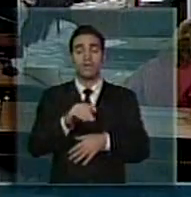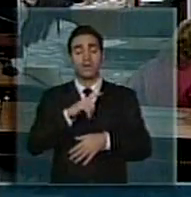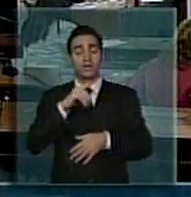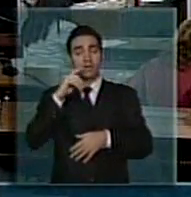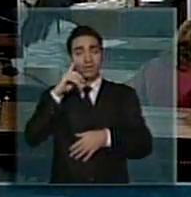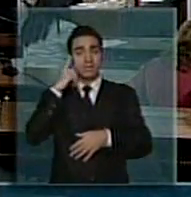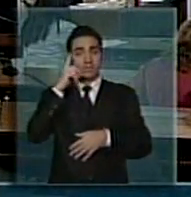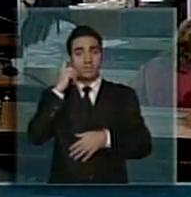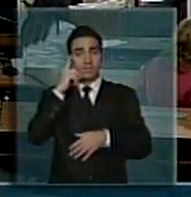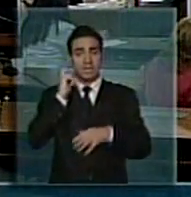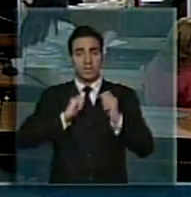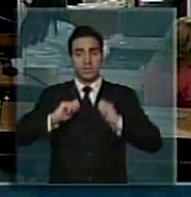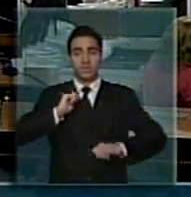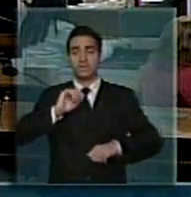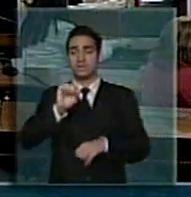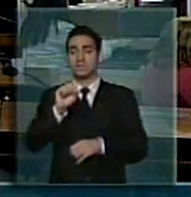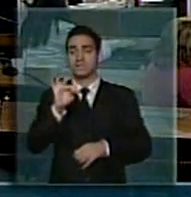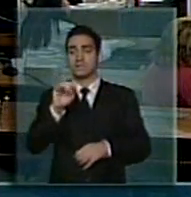Panessecian.